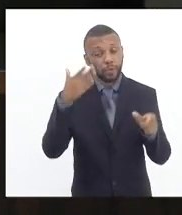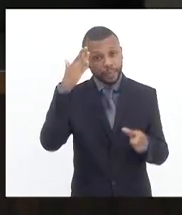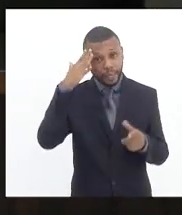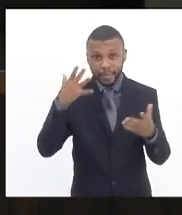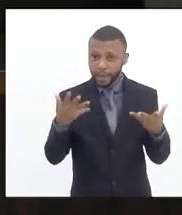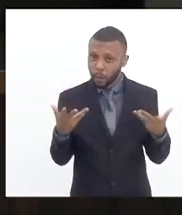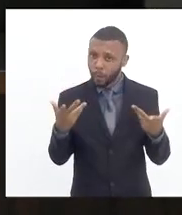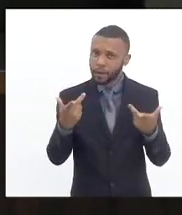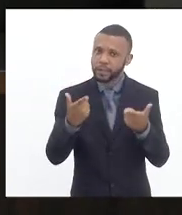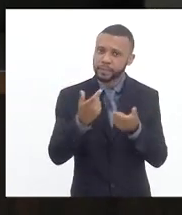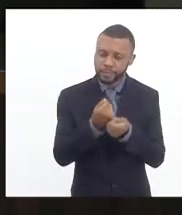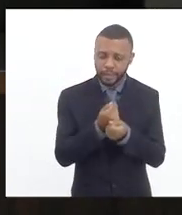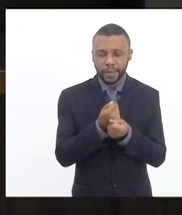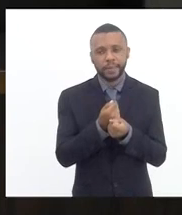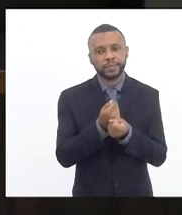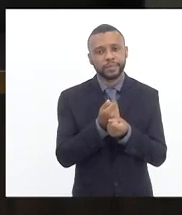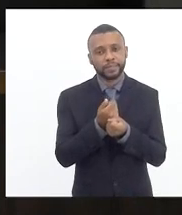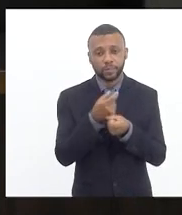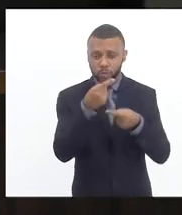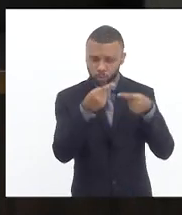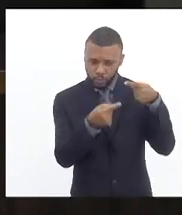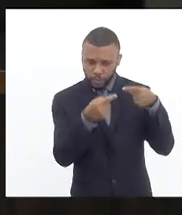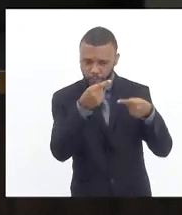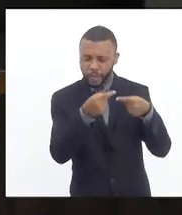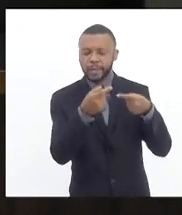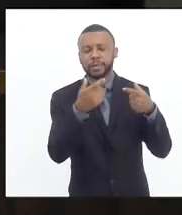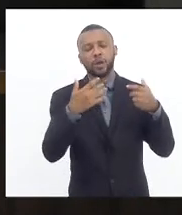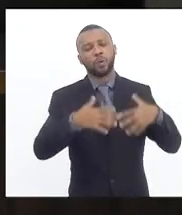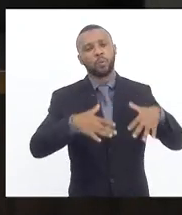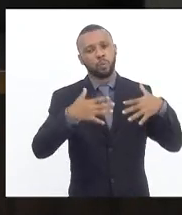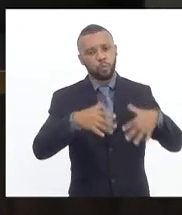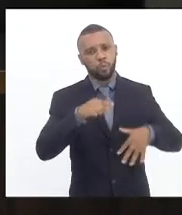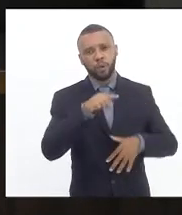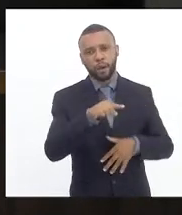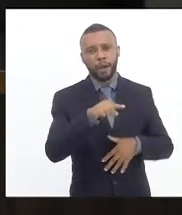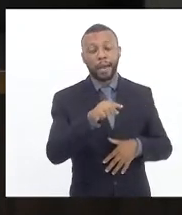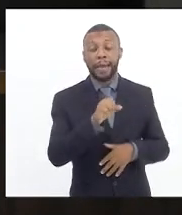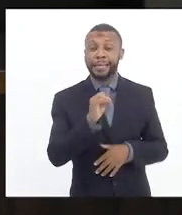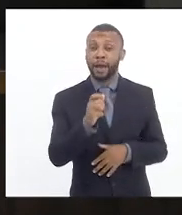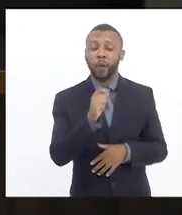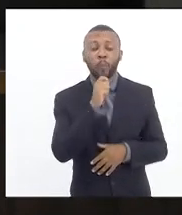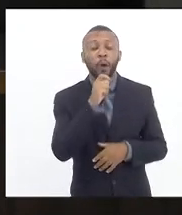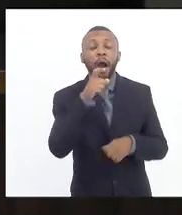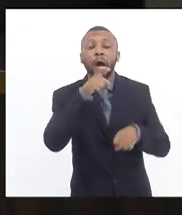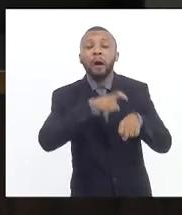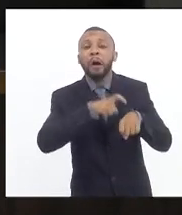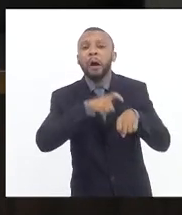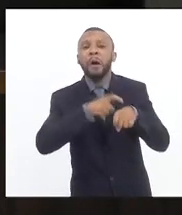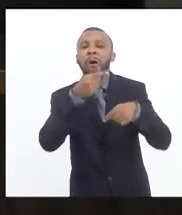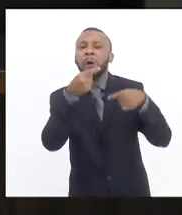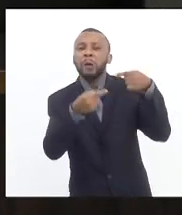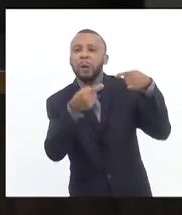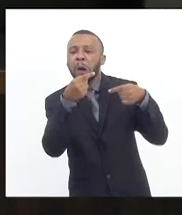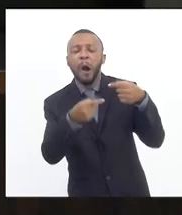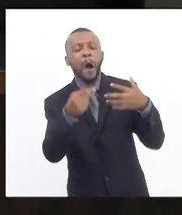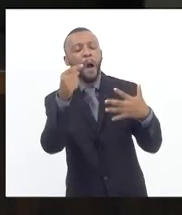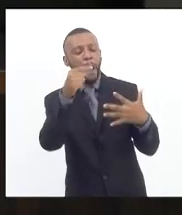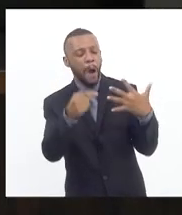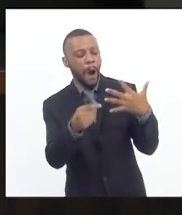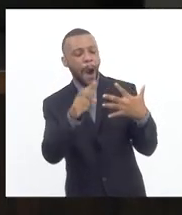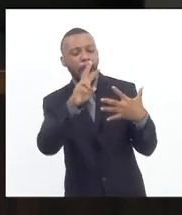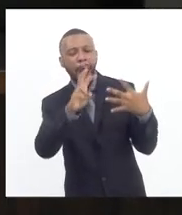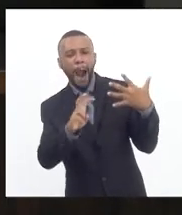qualidade é do debate a imensa senão não ter tempo para de bater tudo que nós precisamos